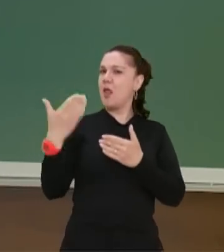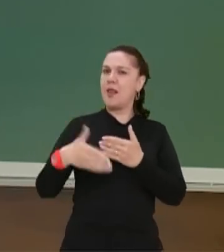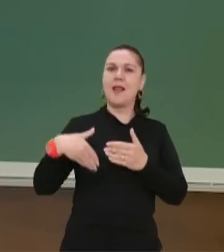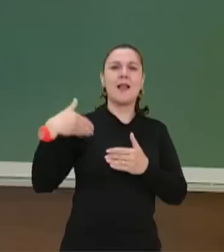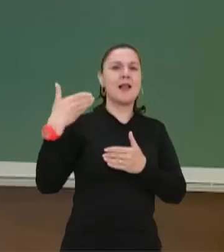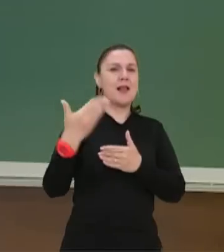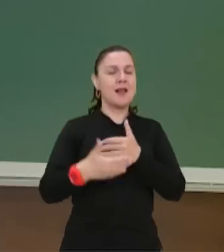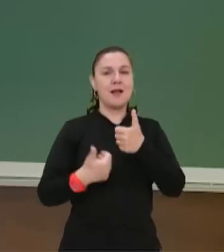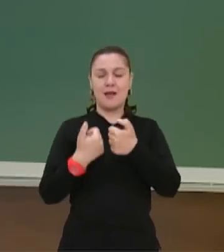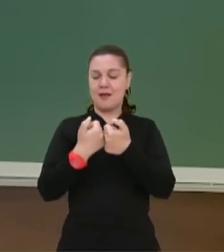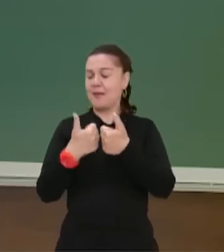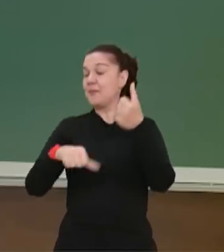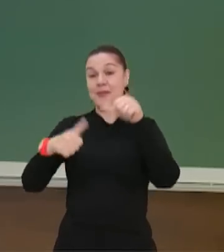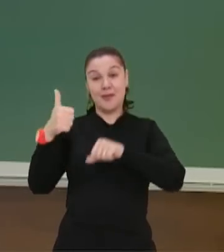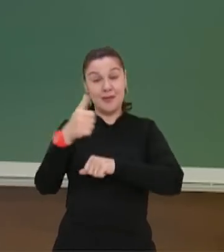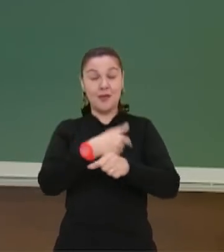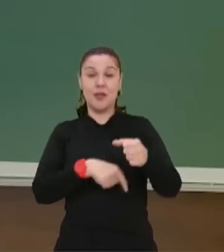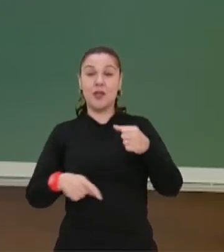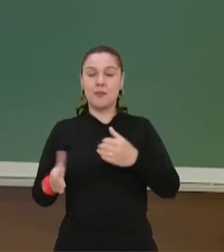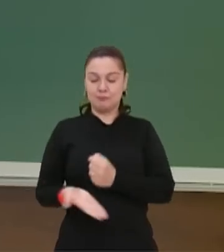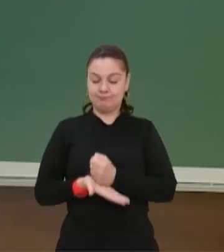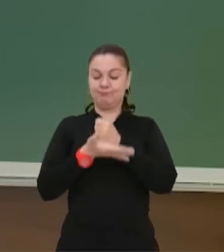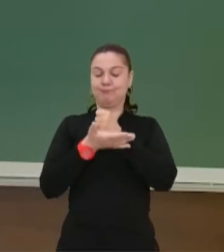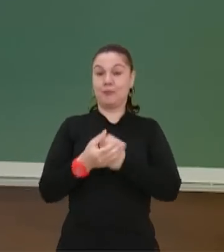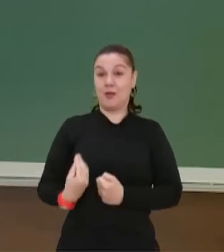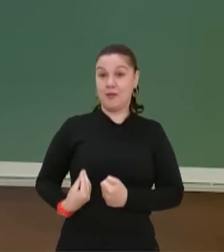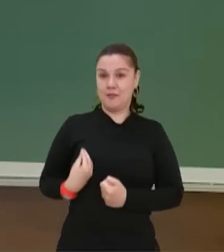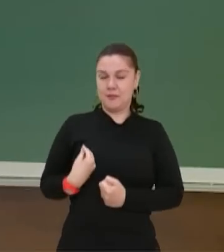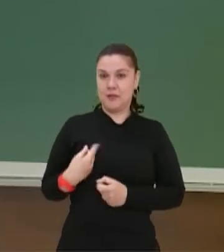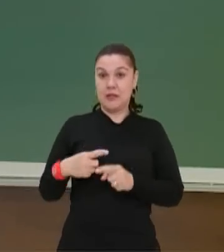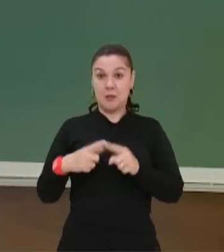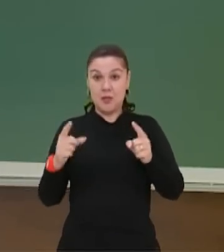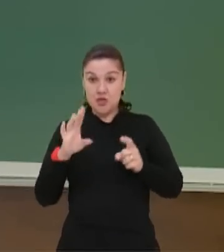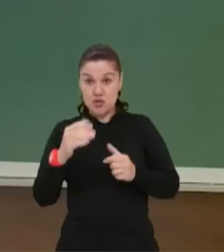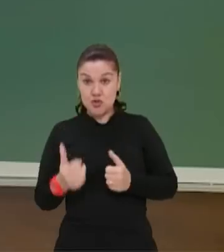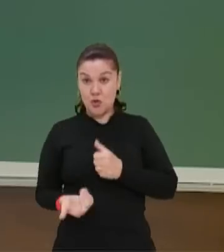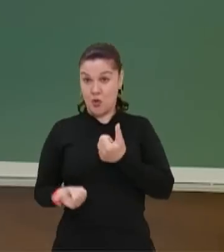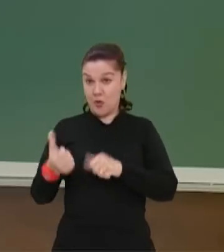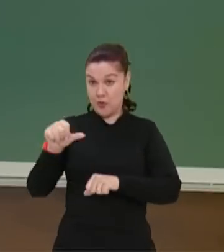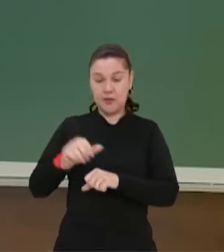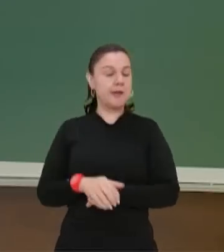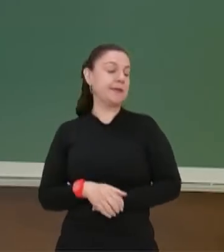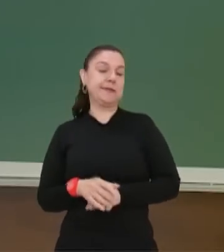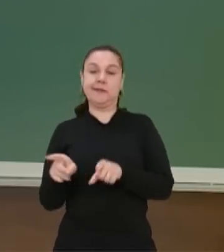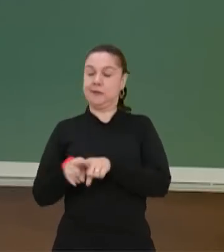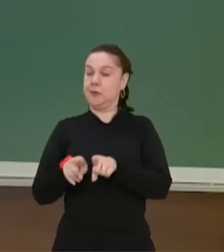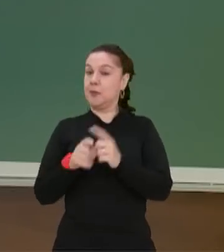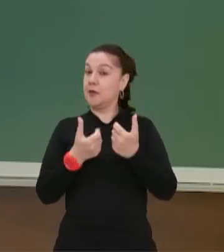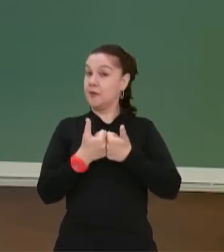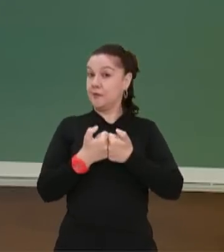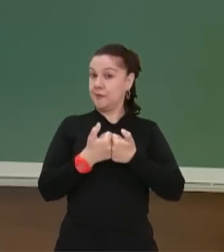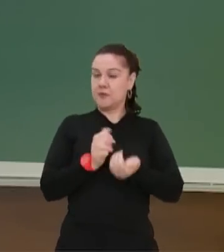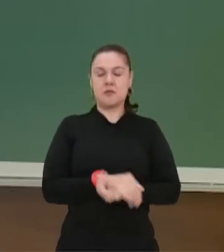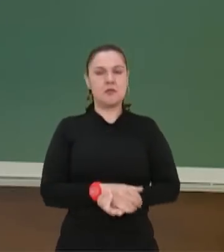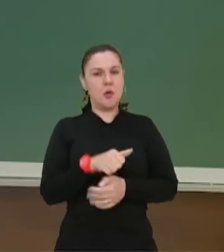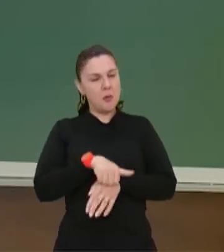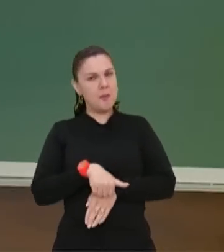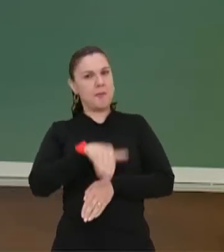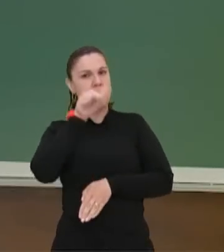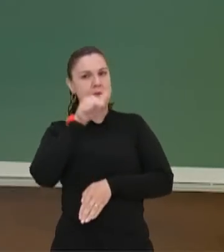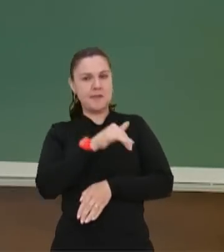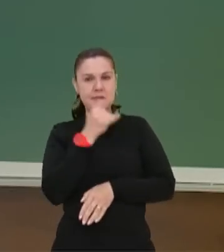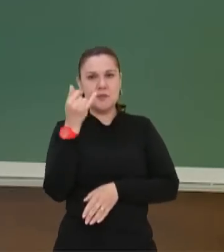vários componentes químicos que nos dão suporte à vida. Mas não tem só os químicos, existem os fatores físicos também. Entre os